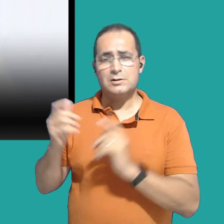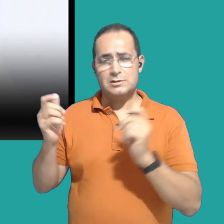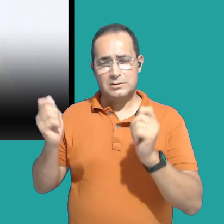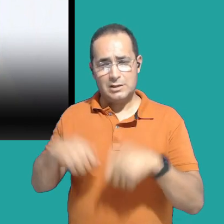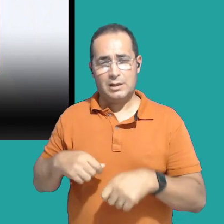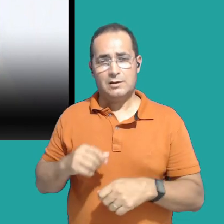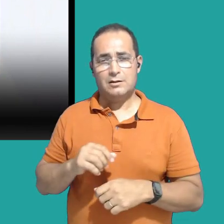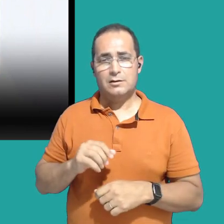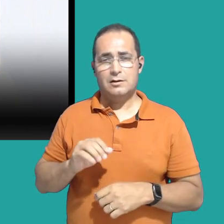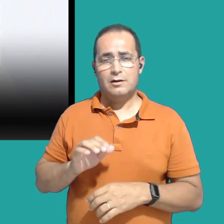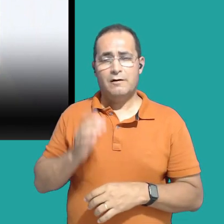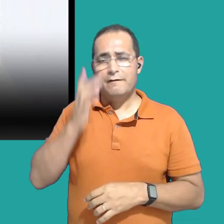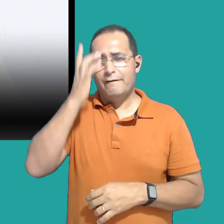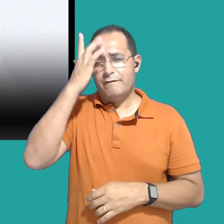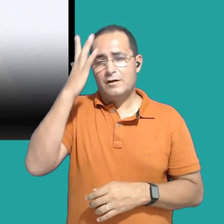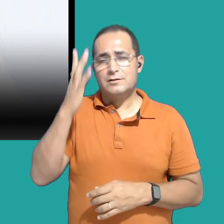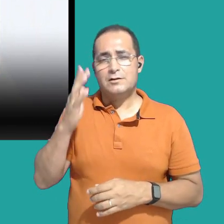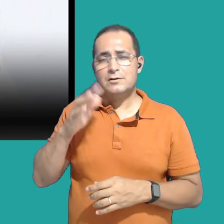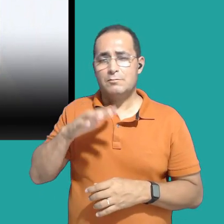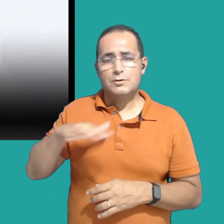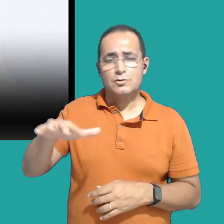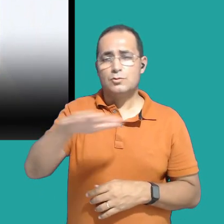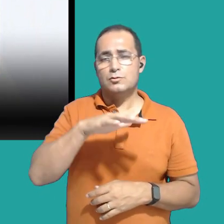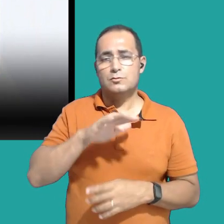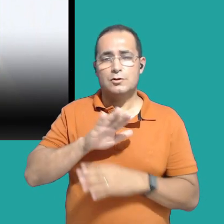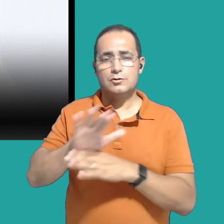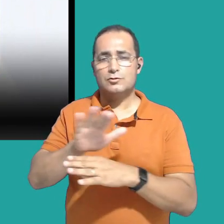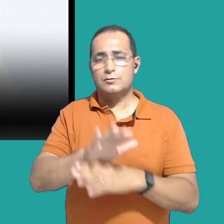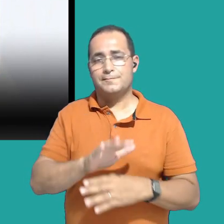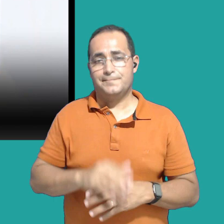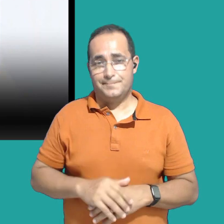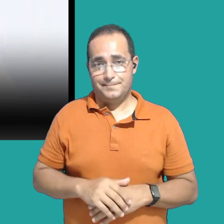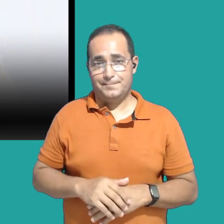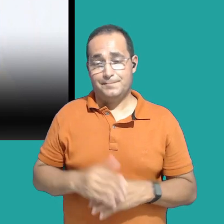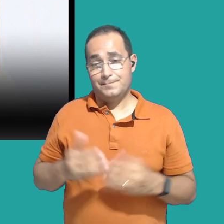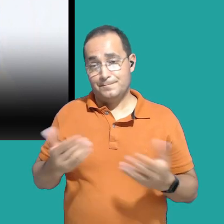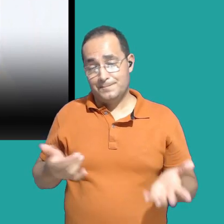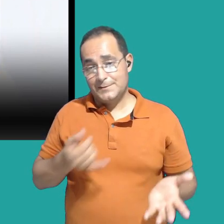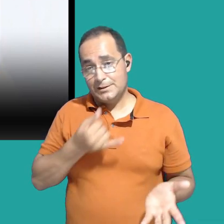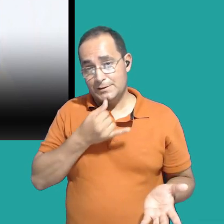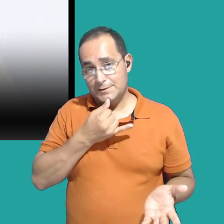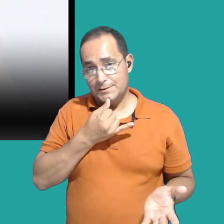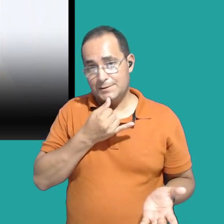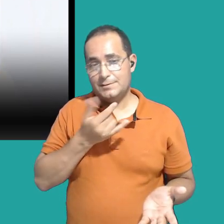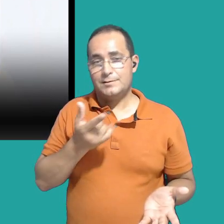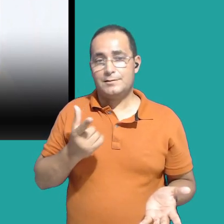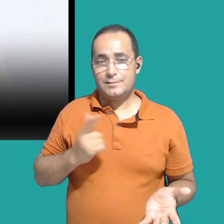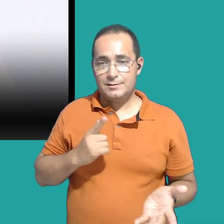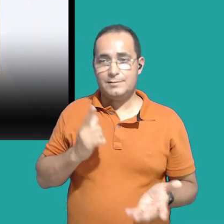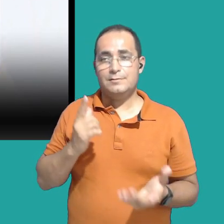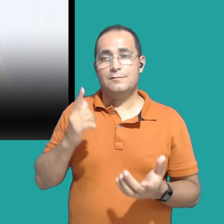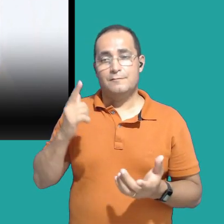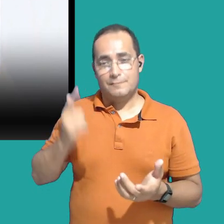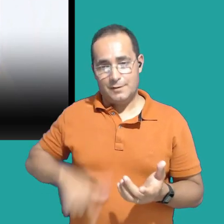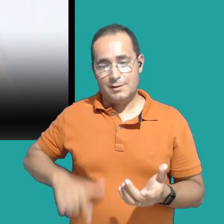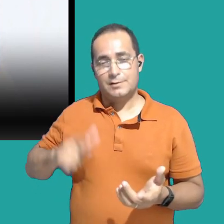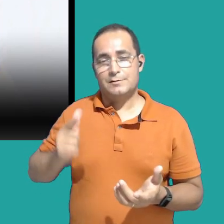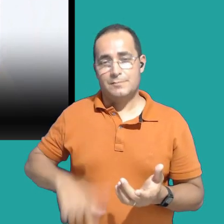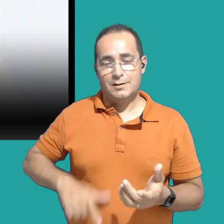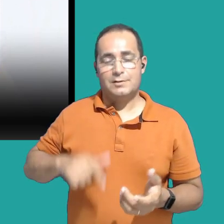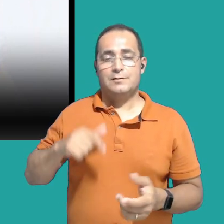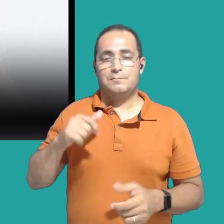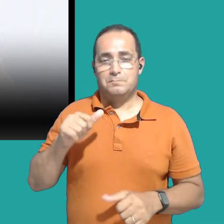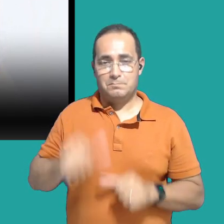existem tecnologias que poderia, sabe, facilitar para todo mundo ali. Sabe, infelizmente, ainda tem